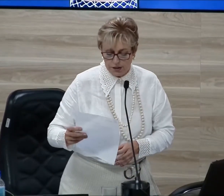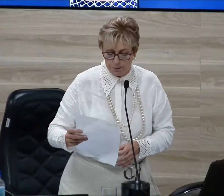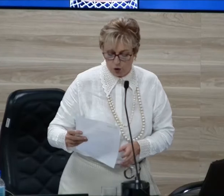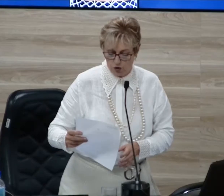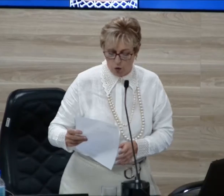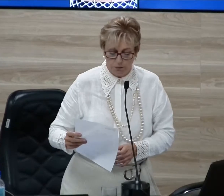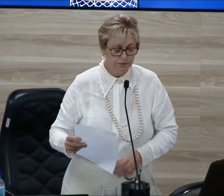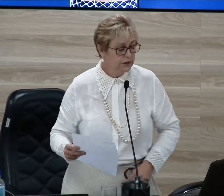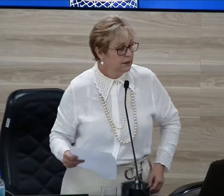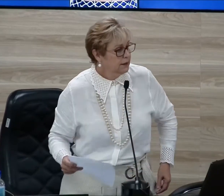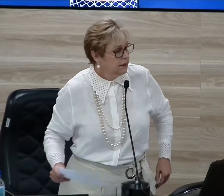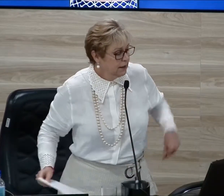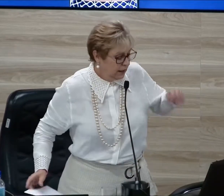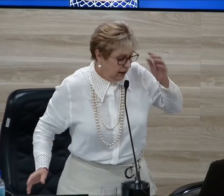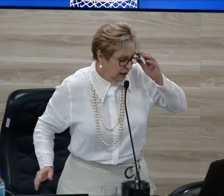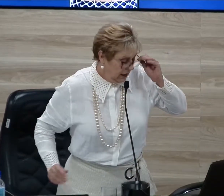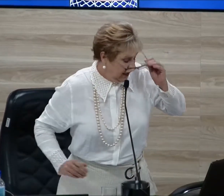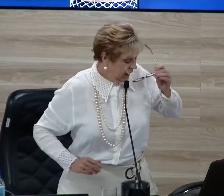do CEPROSOM.